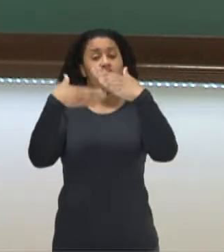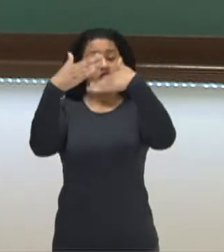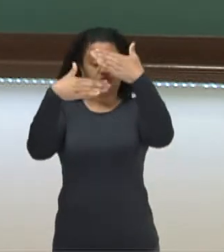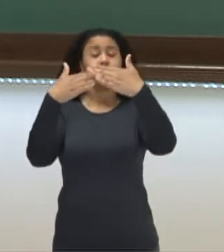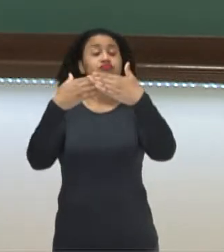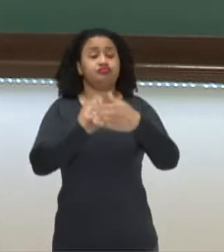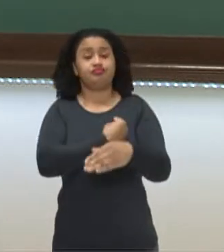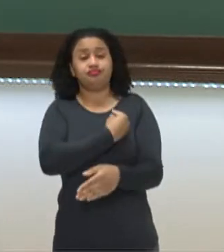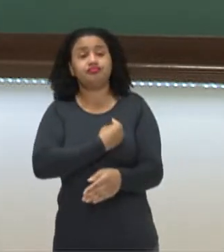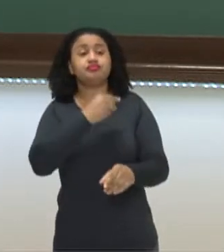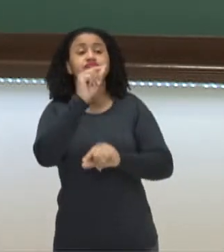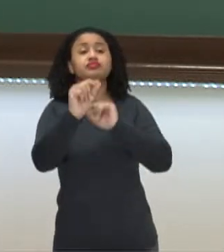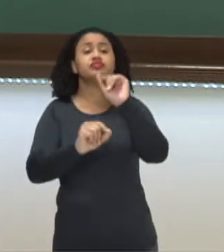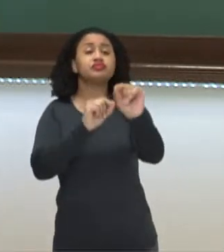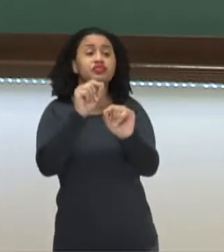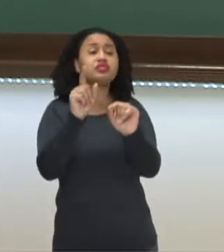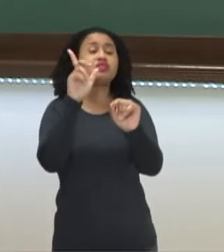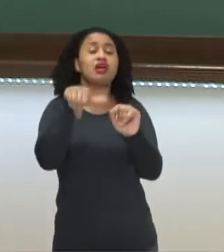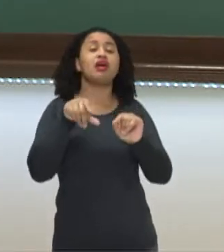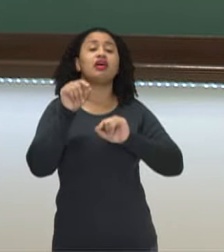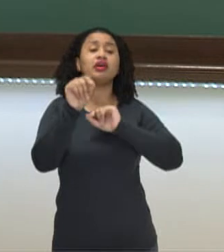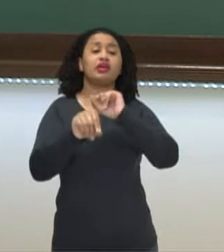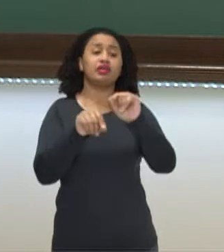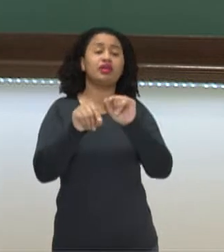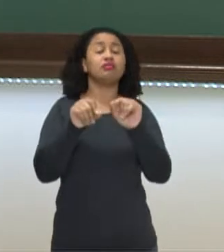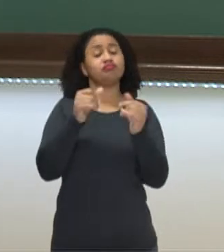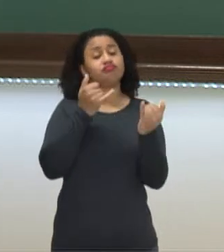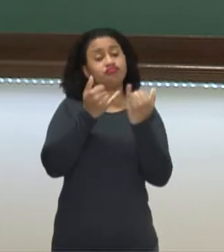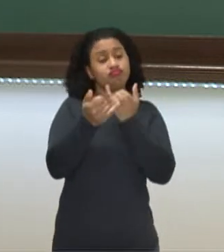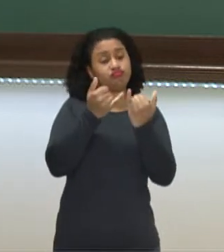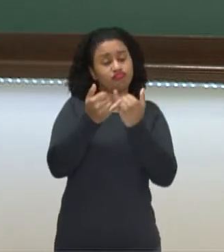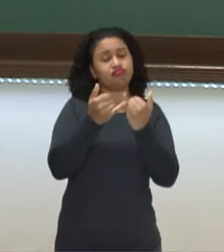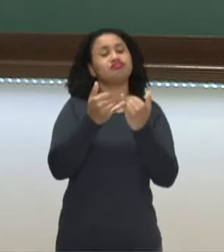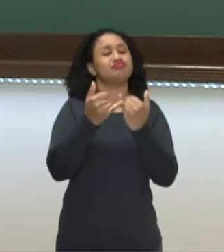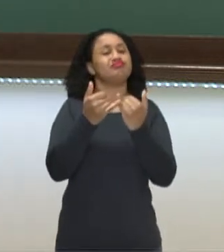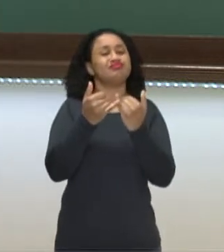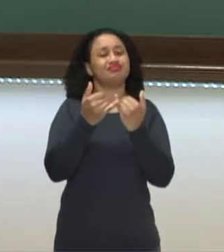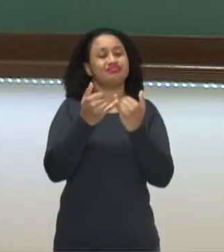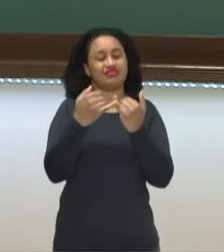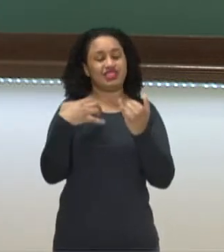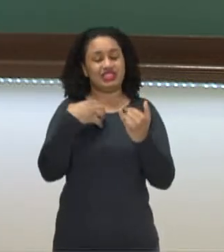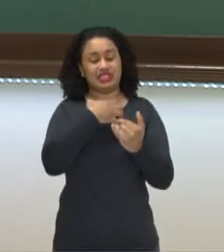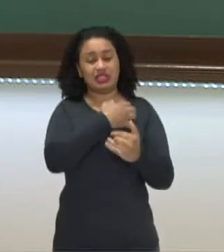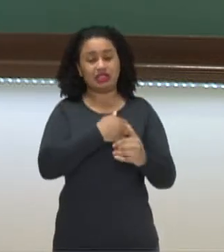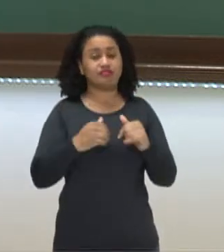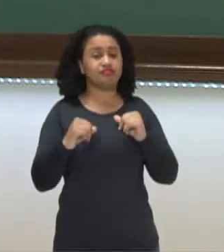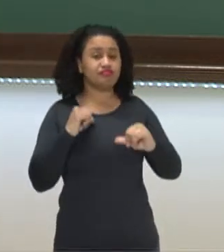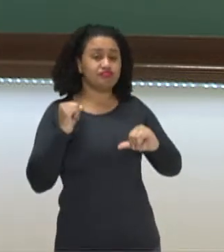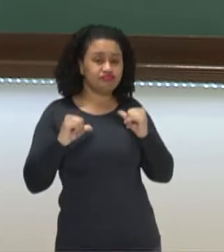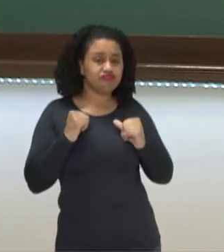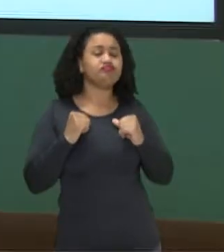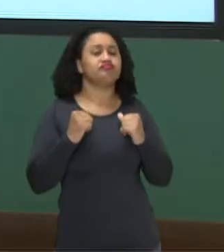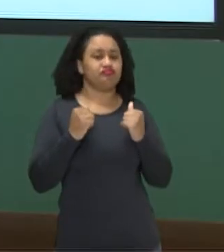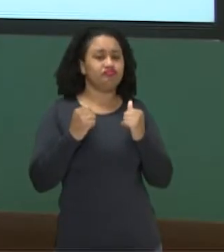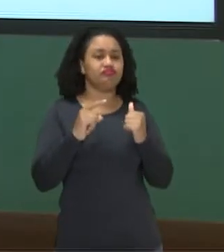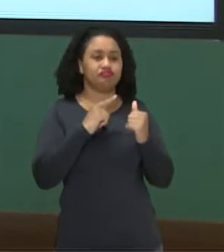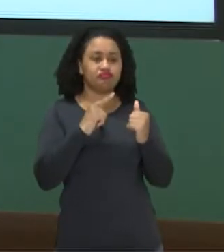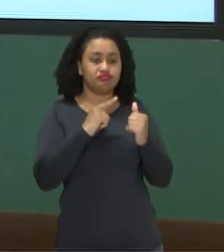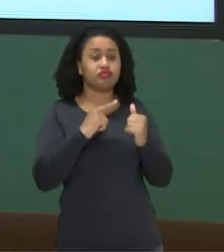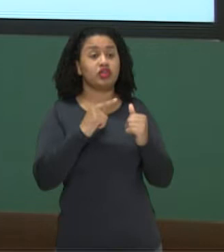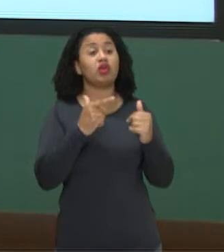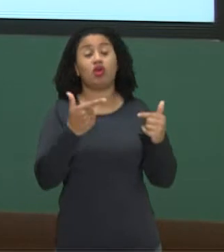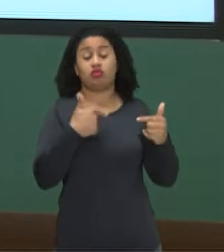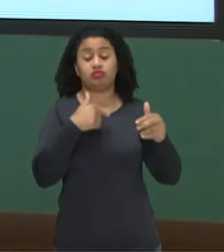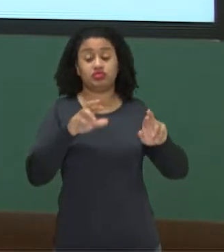seres vivos é a questão das semelhanças anatômicas. Então, olha só, espécies